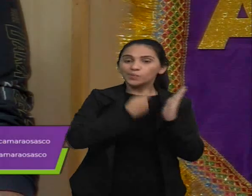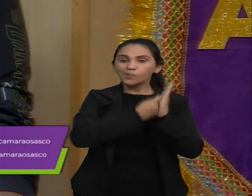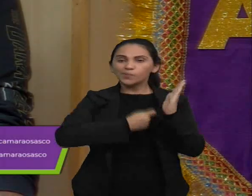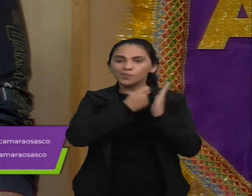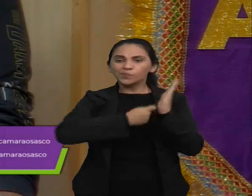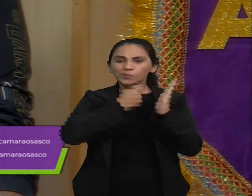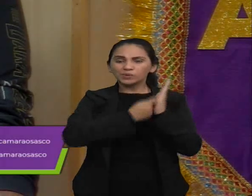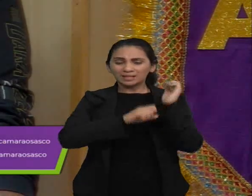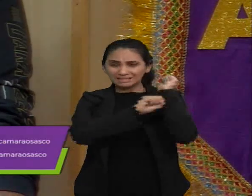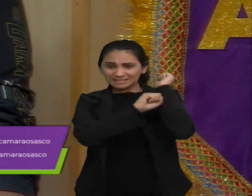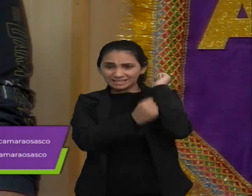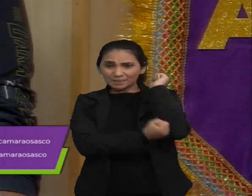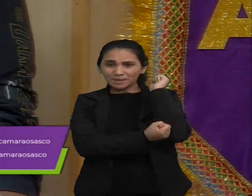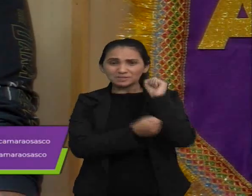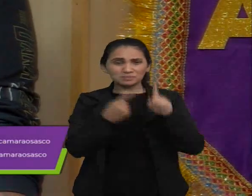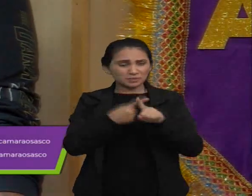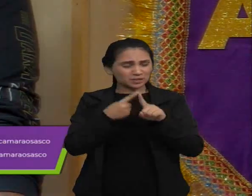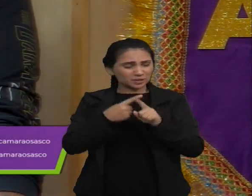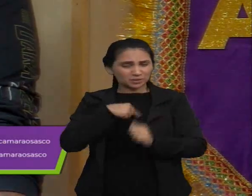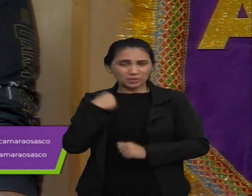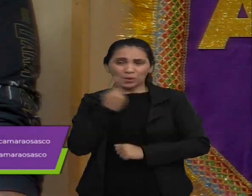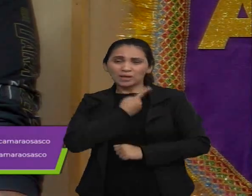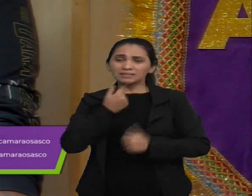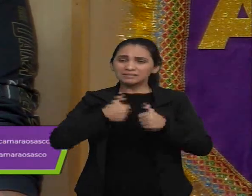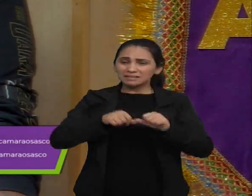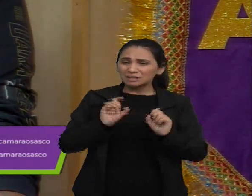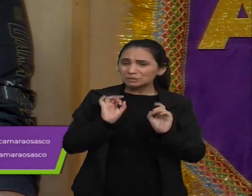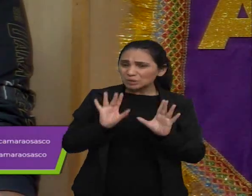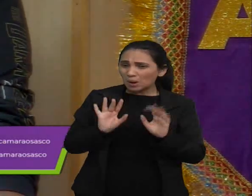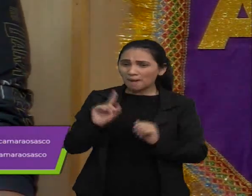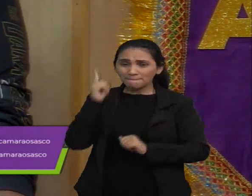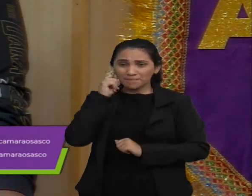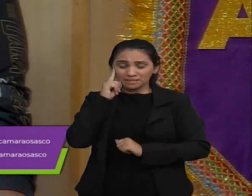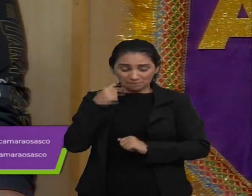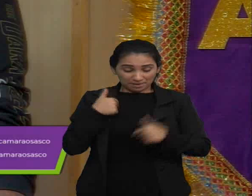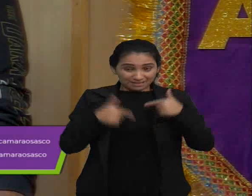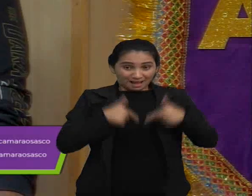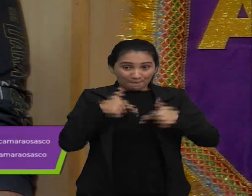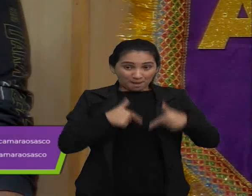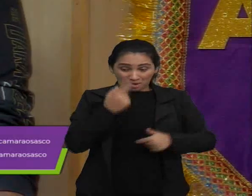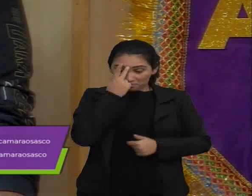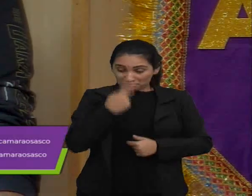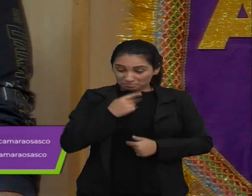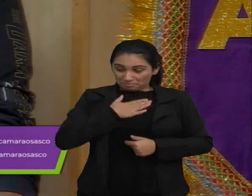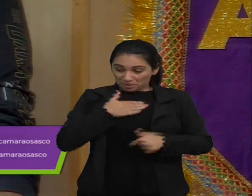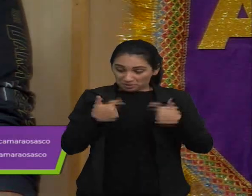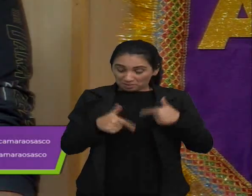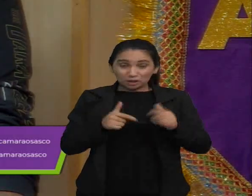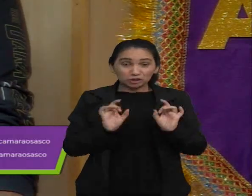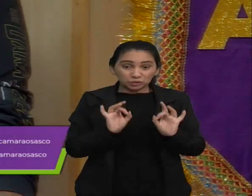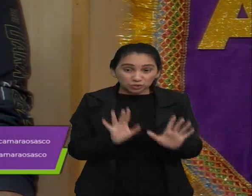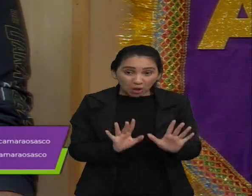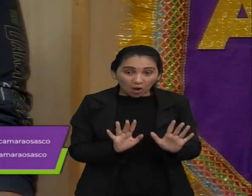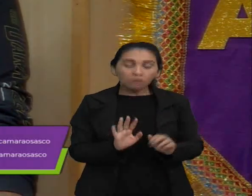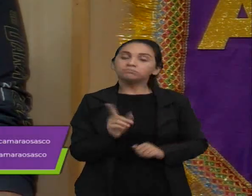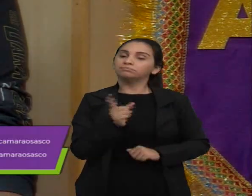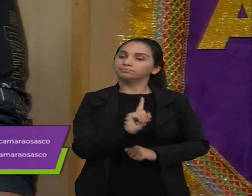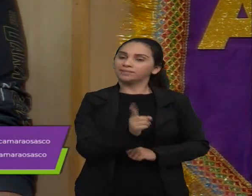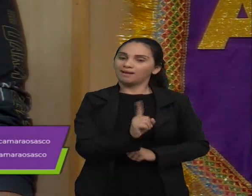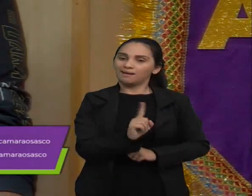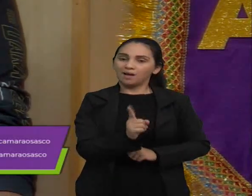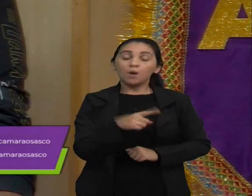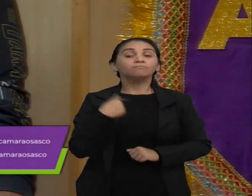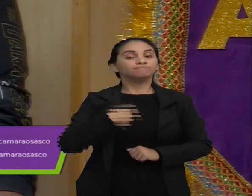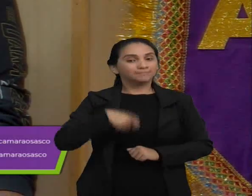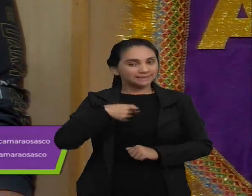defesa da Sabésp porque nós estamos defendendo apenas nossos postos de trabalho. E não é isso. As pessoas precisam